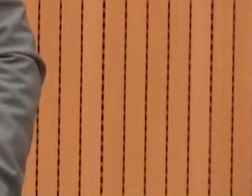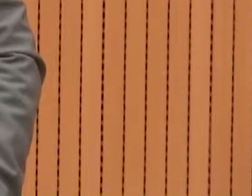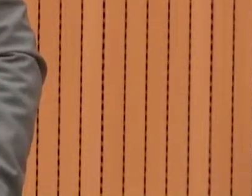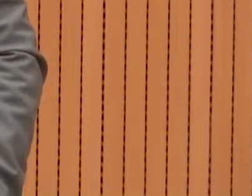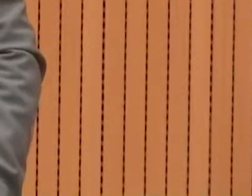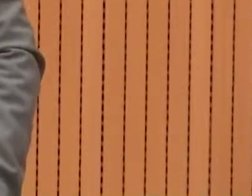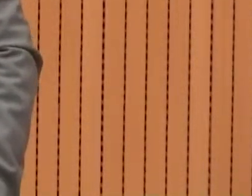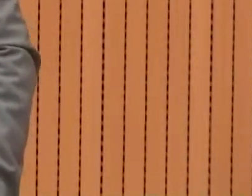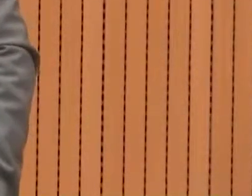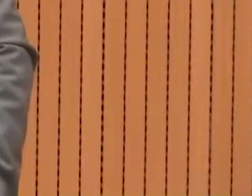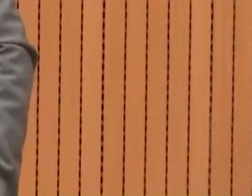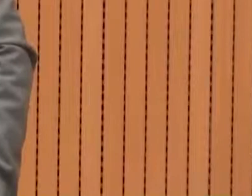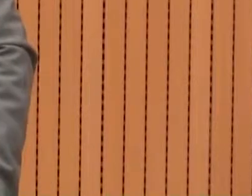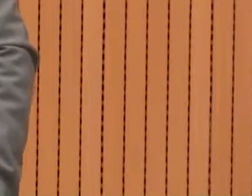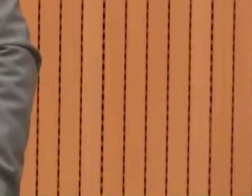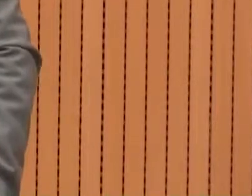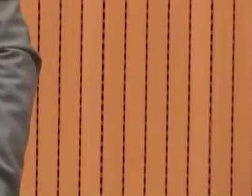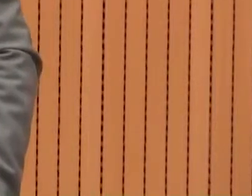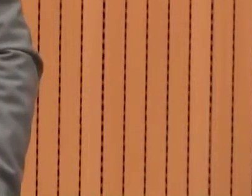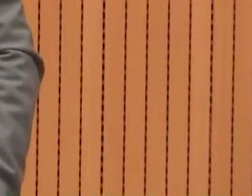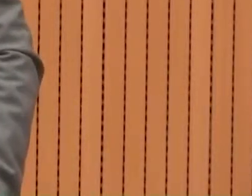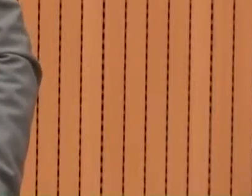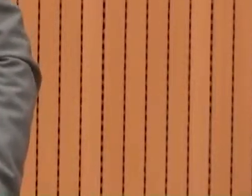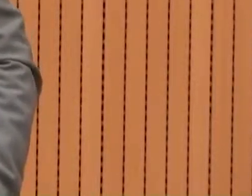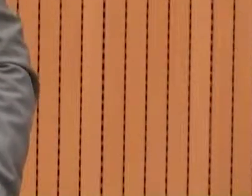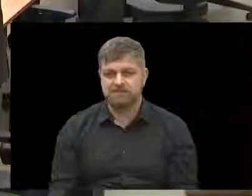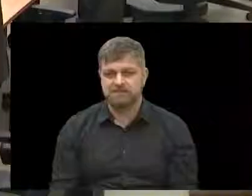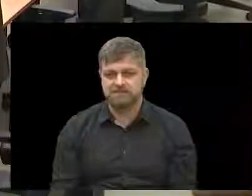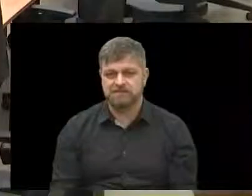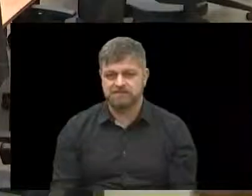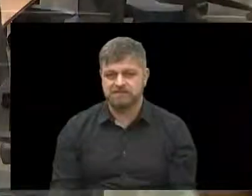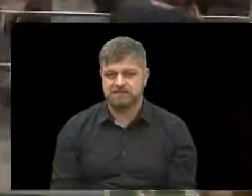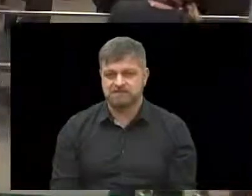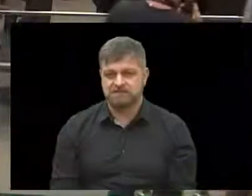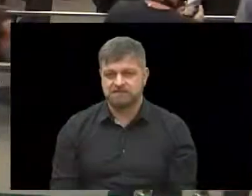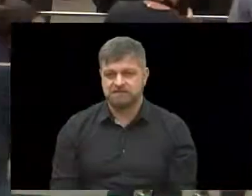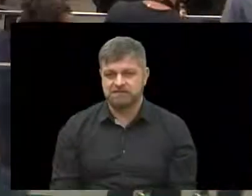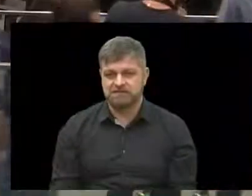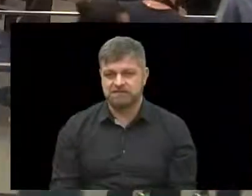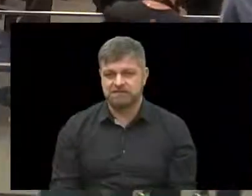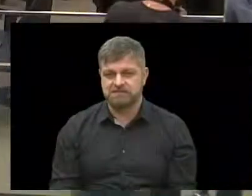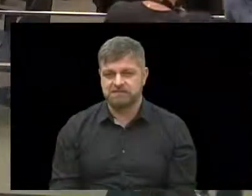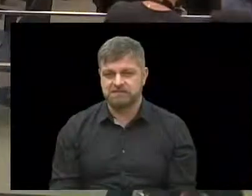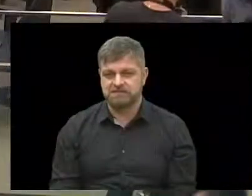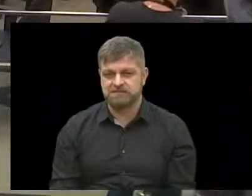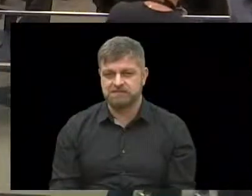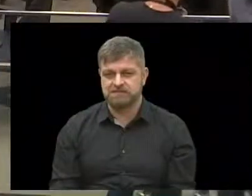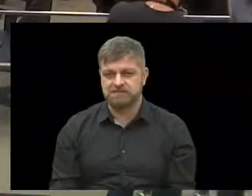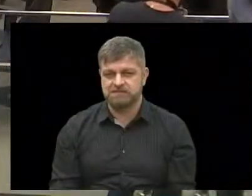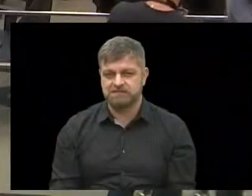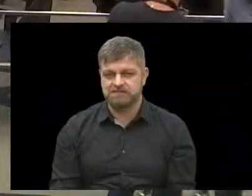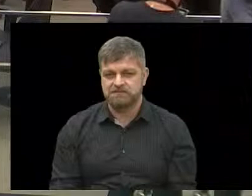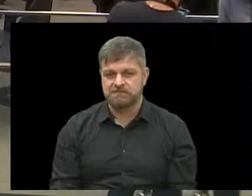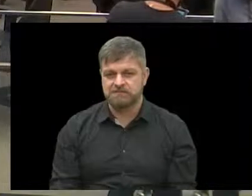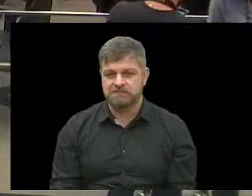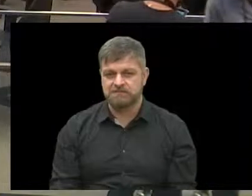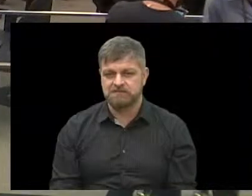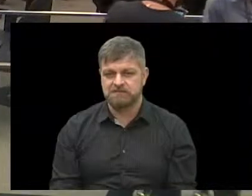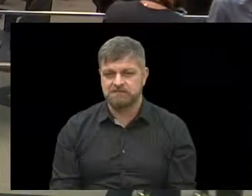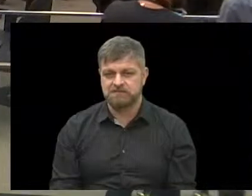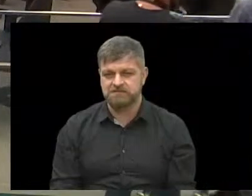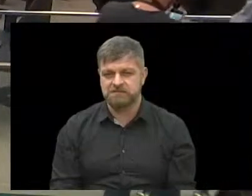da palavra, falou um pouco mais de 30 minutos. Ao final dos trabalhos, o presidente da Câmara disse